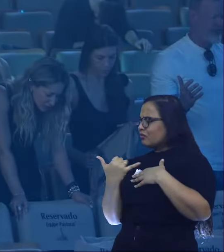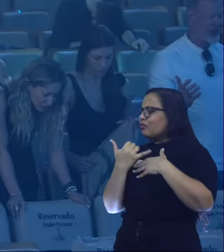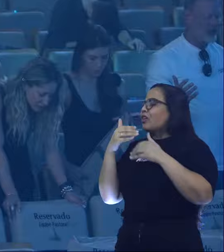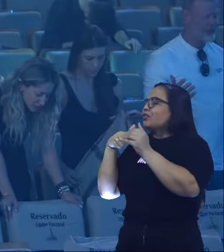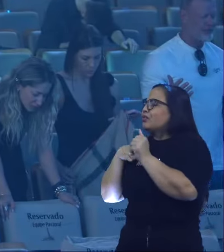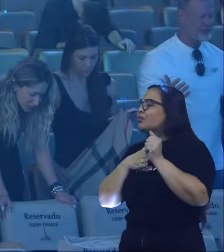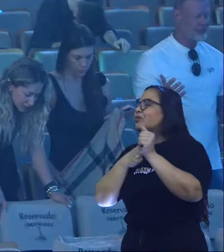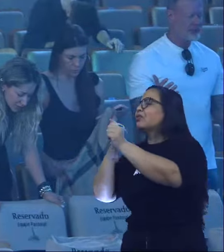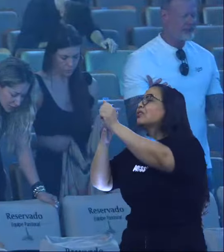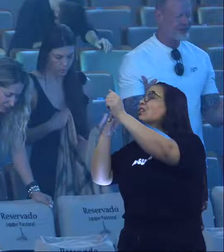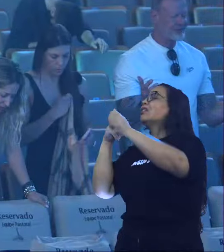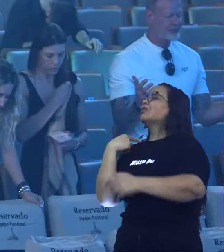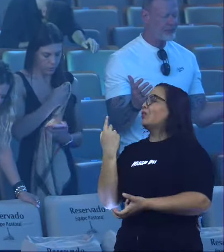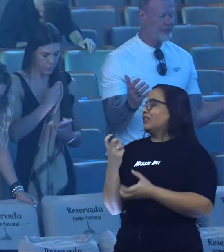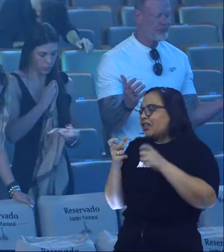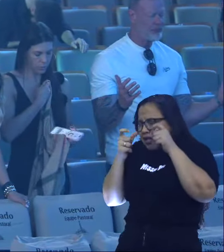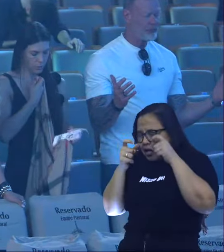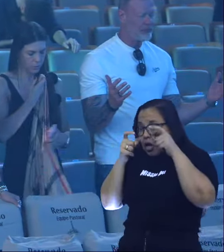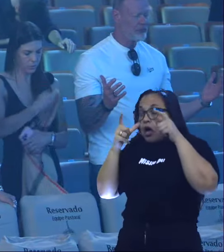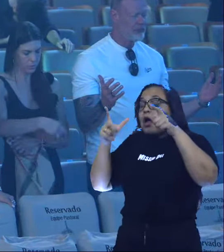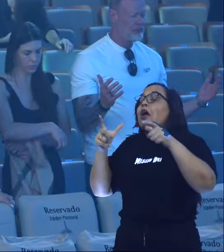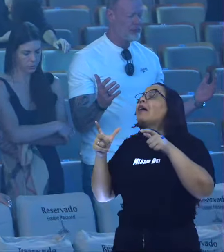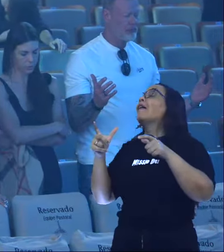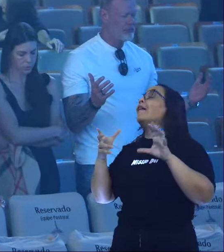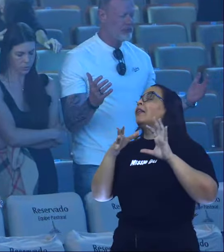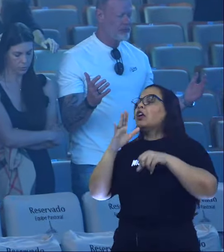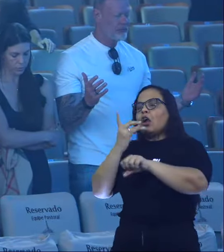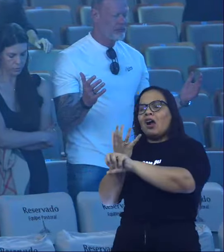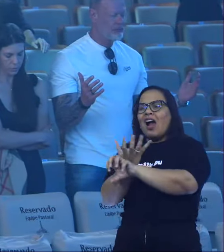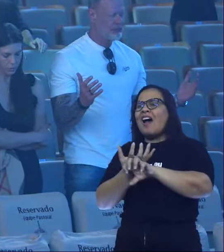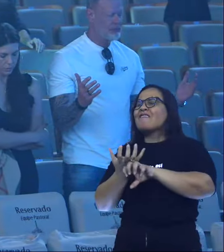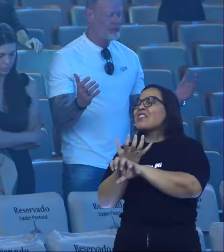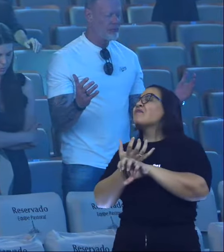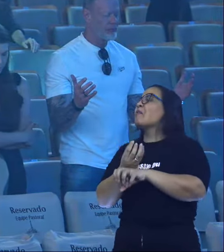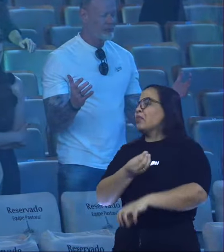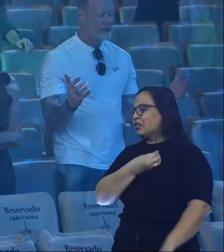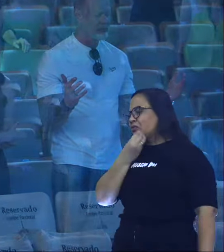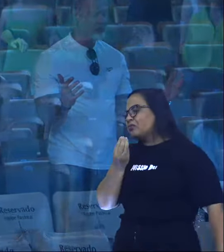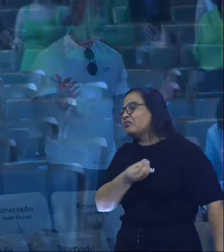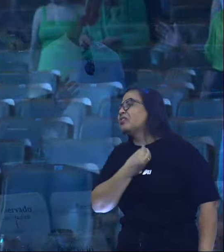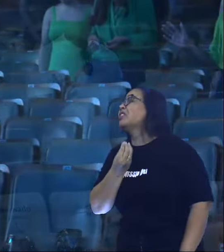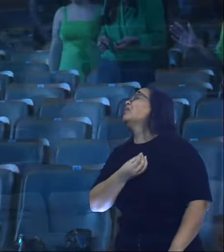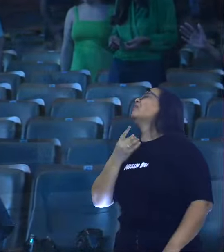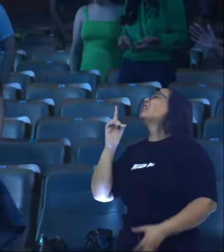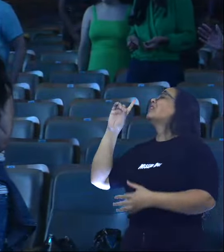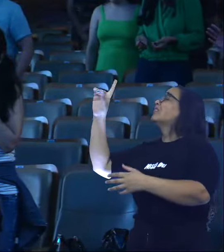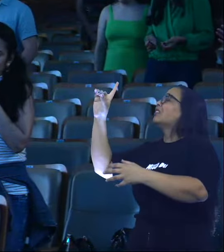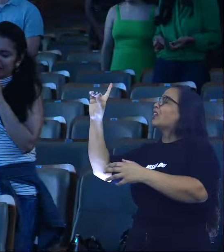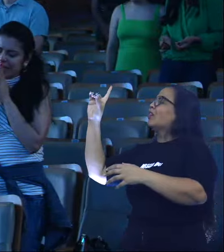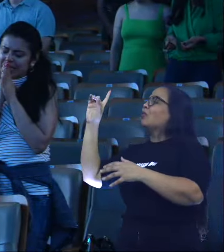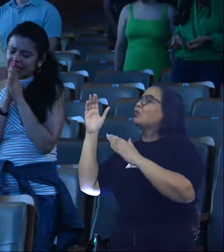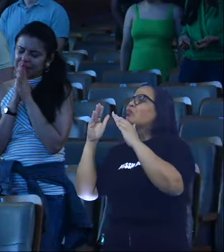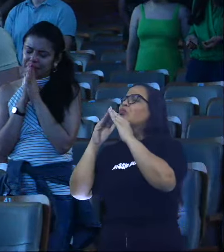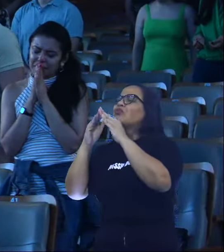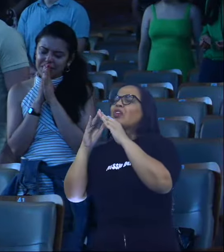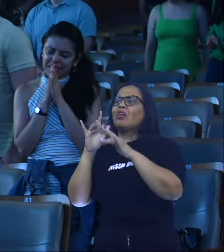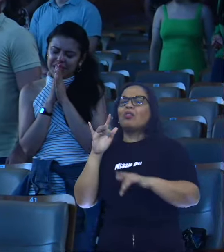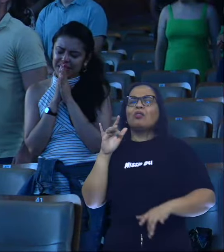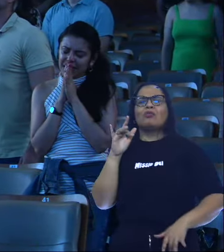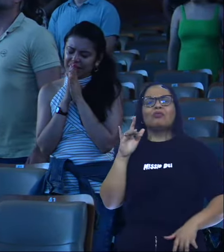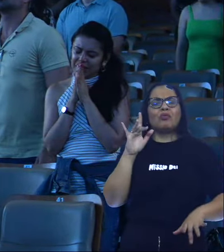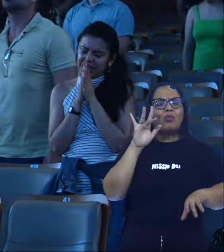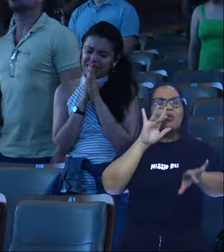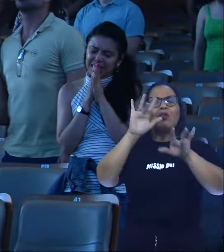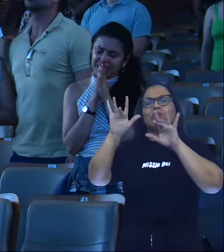viver um grande despertamento espiritual, Deus, através dos corações aqui presentes, de cada pessoa que está assistindo esse culto, ou ouvindo em algum lugar